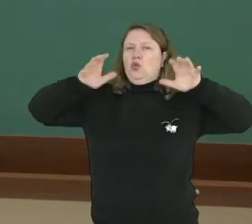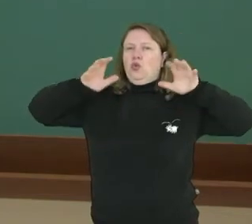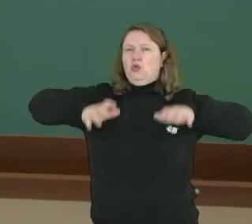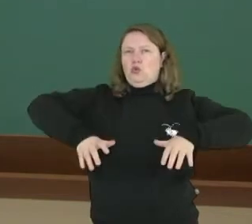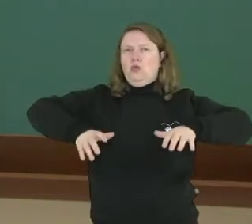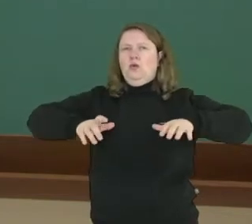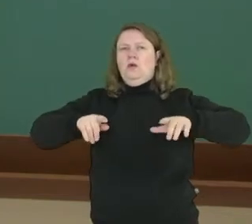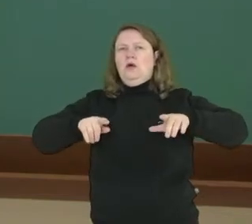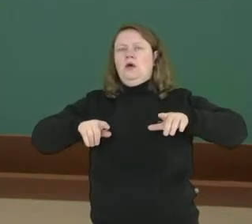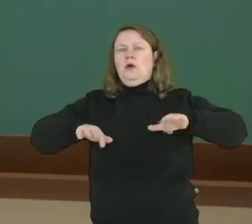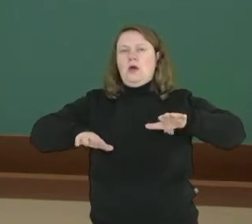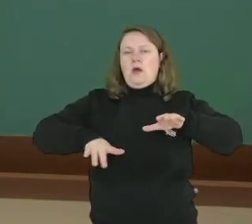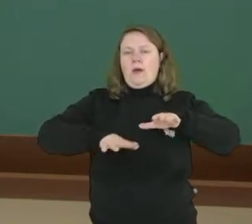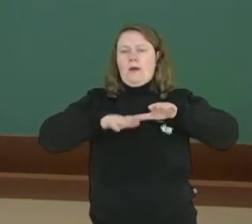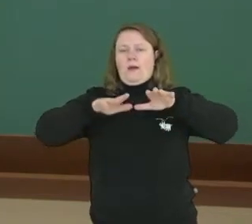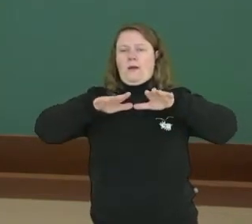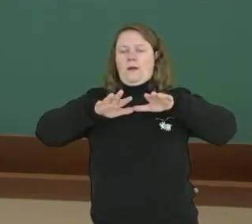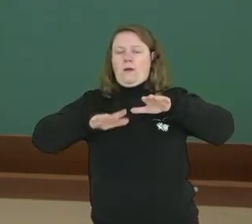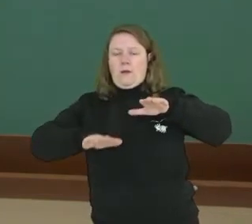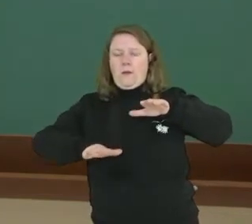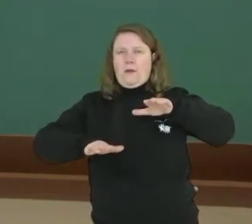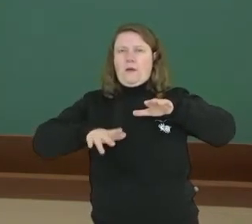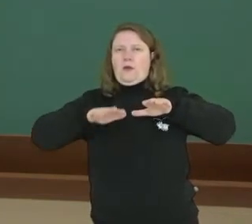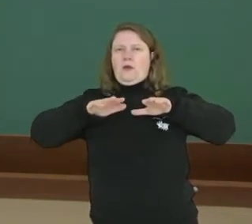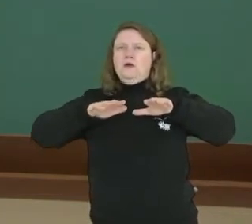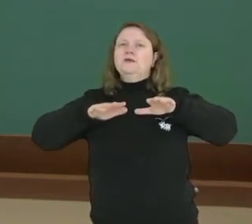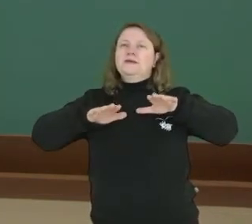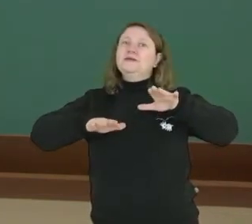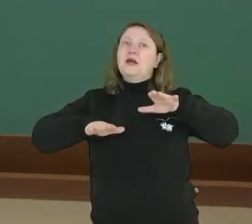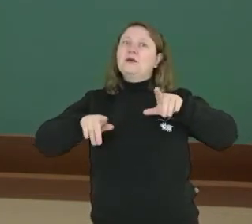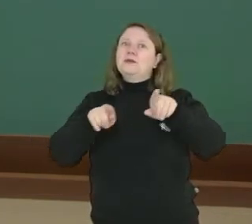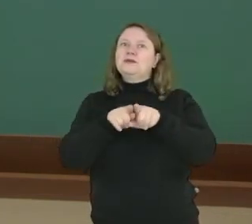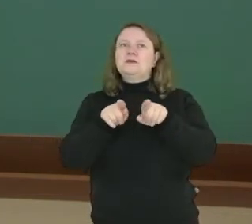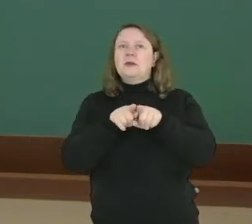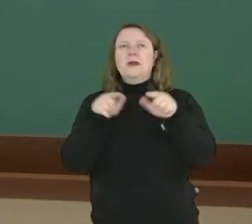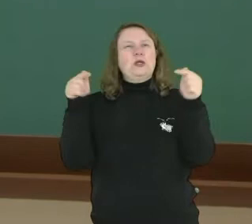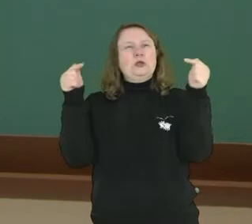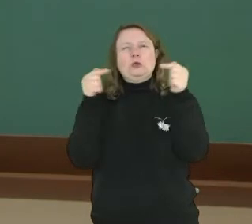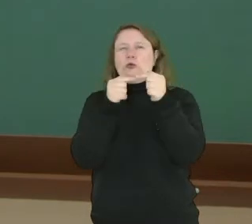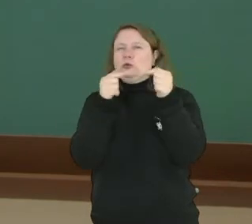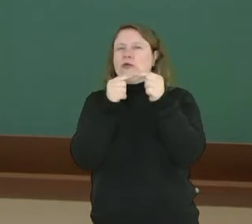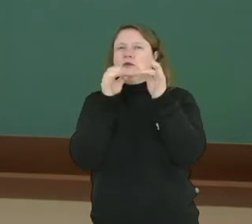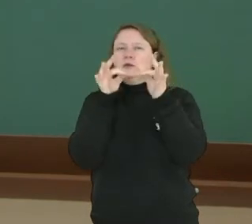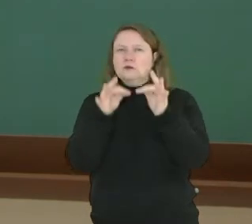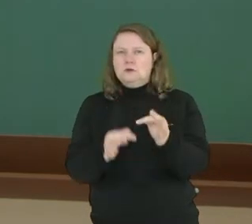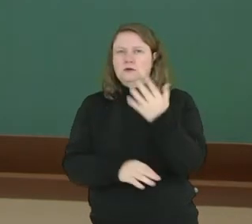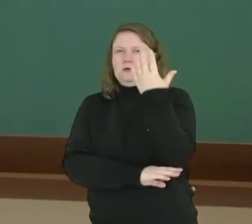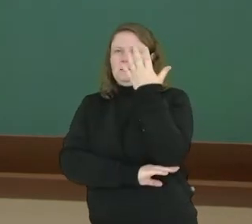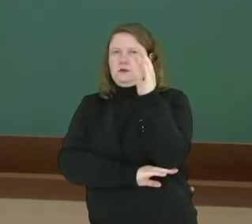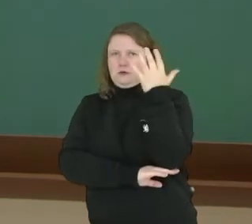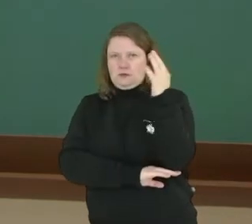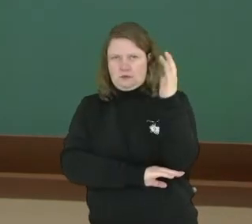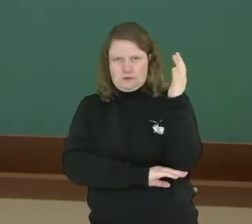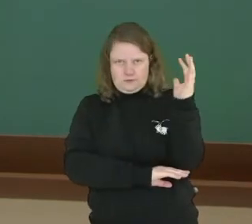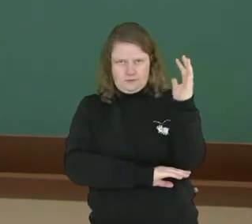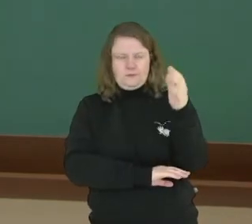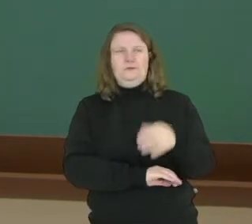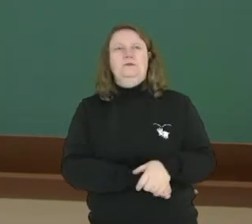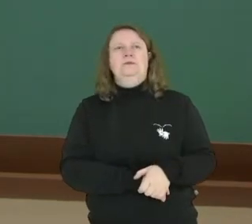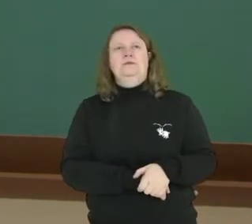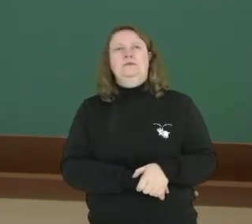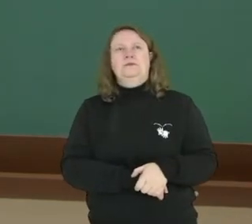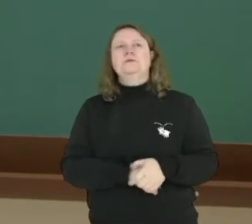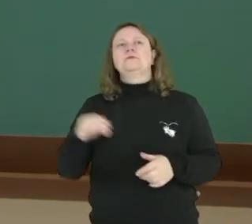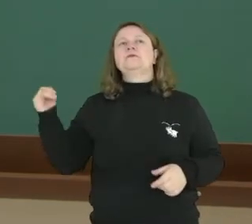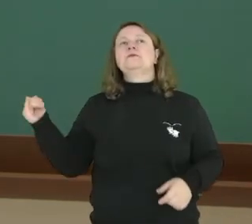está também relacionado com a presença da floresta ali naquela porção do território, certo? Então, é importantíssima